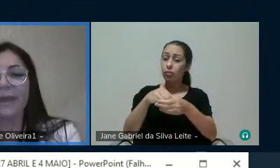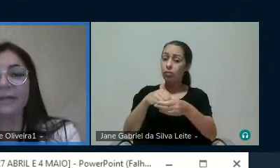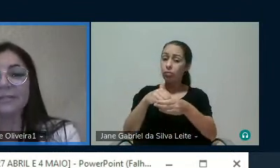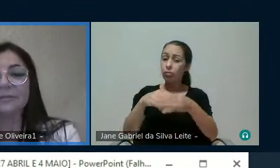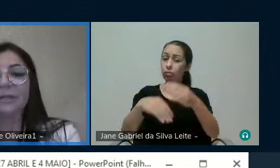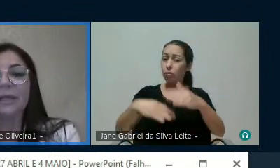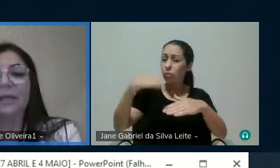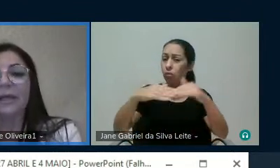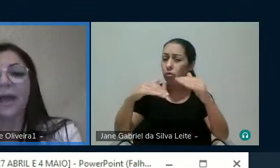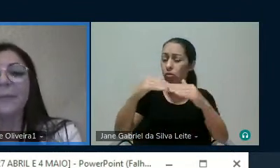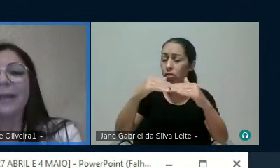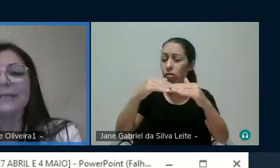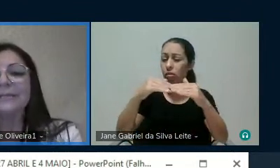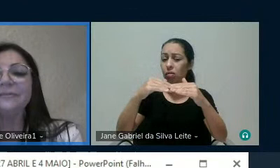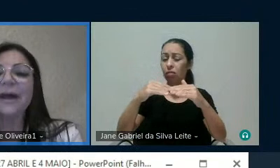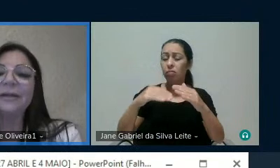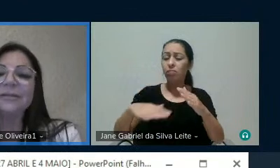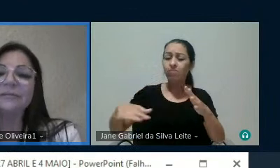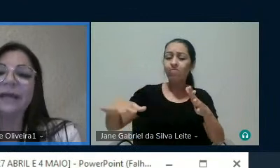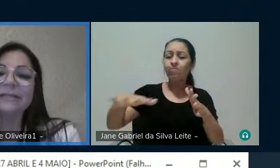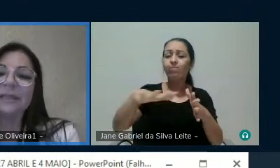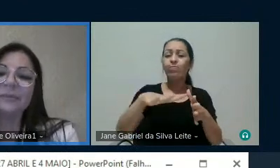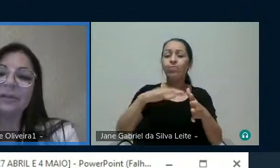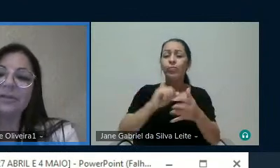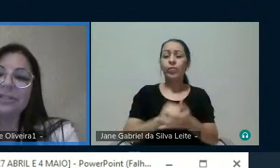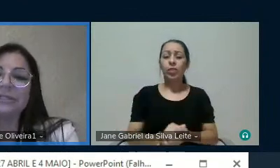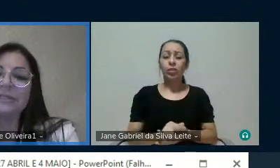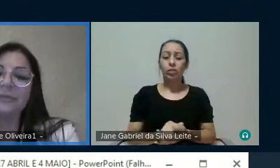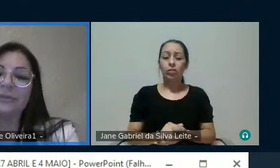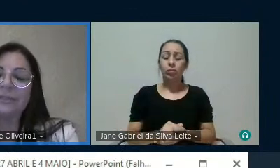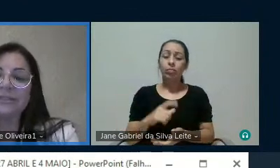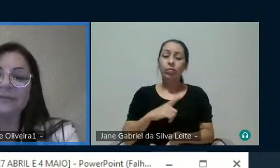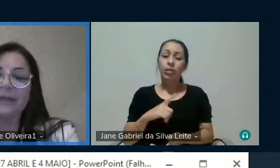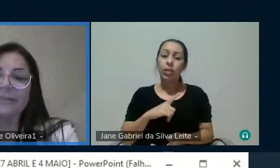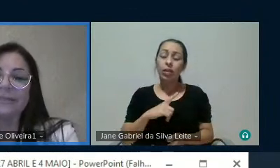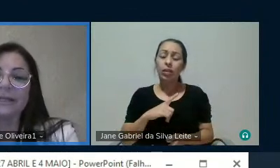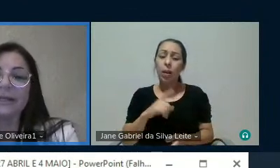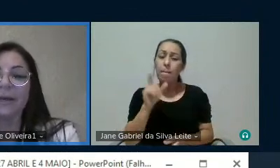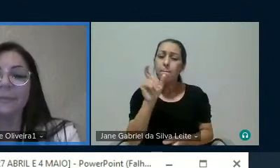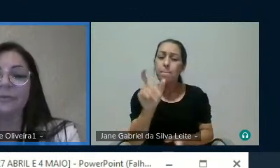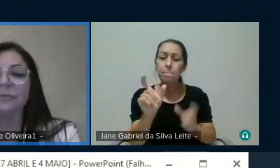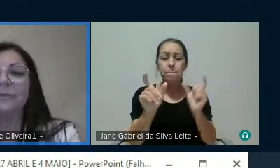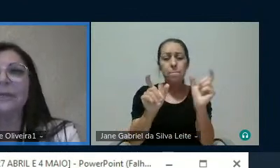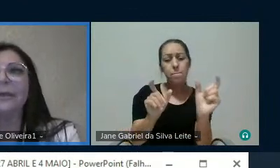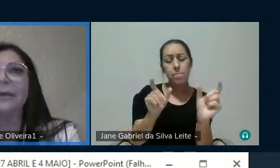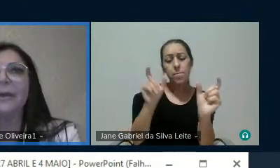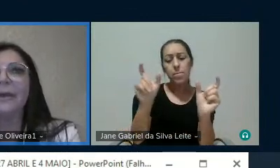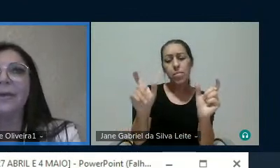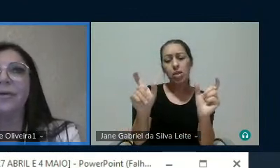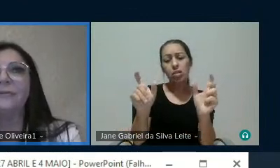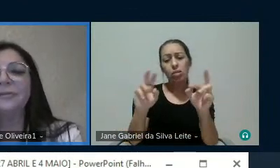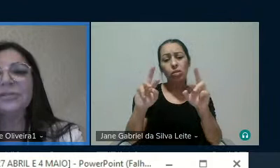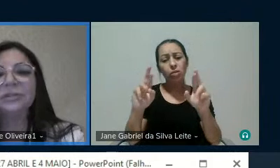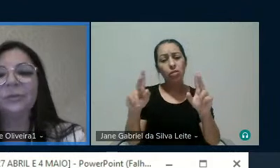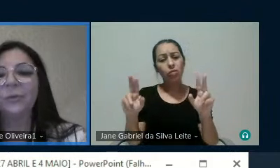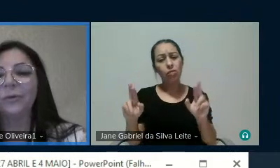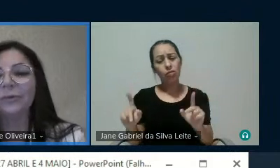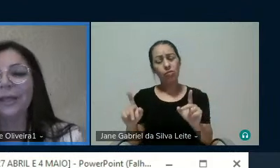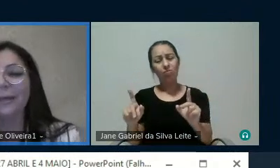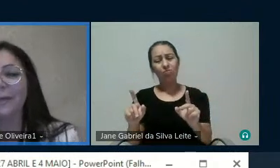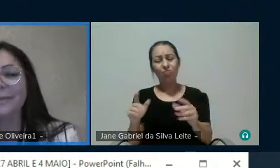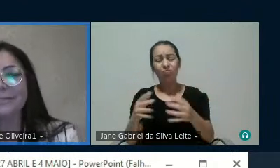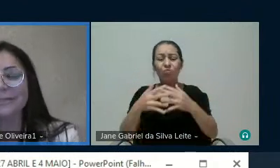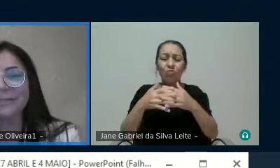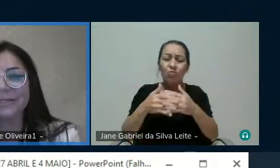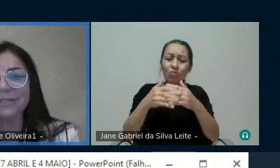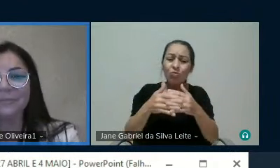nesse universo, aparecem várias terminologias que muitas vezes acabam confundindo um pouco,